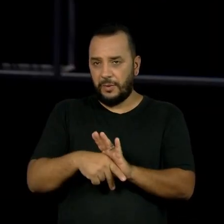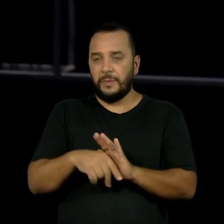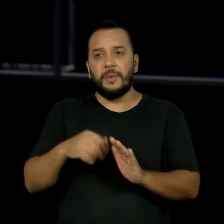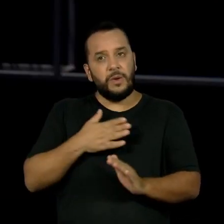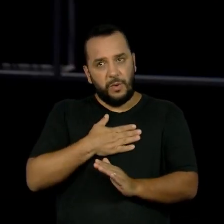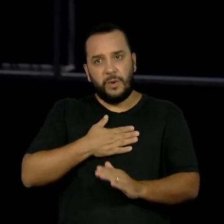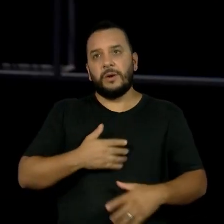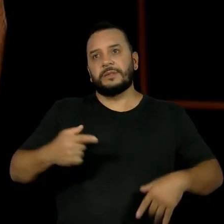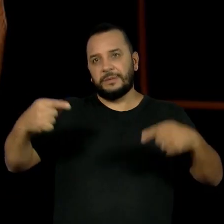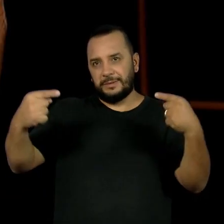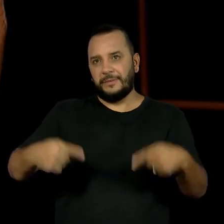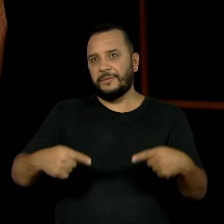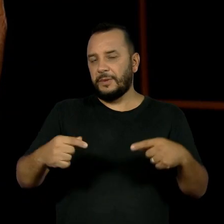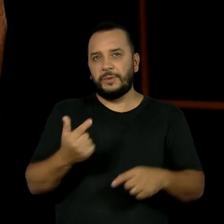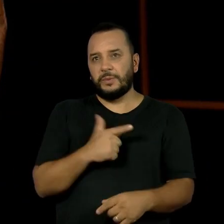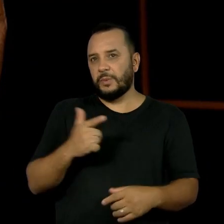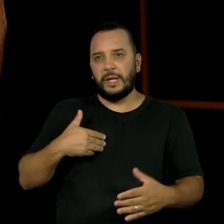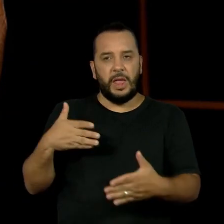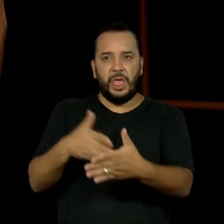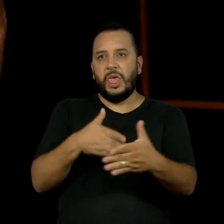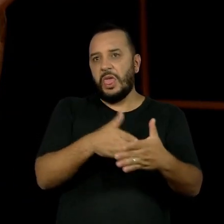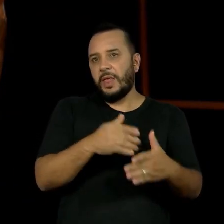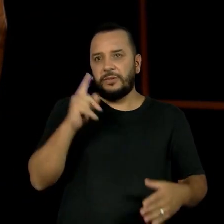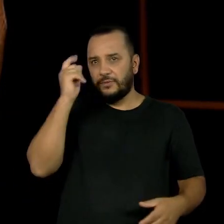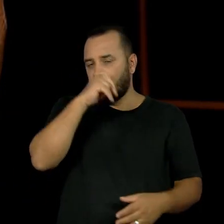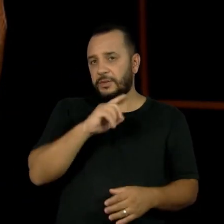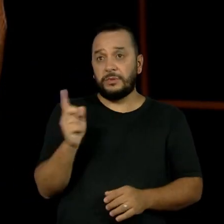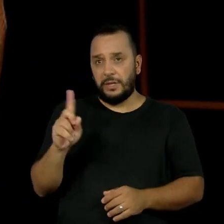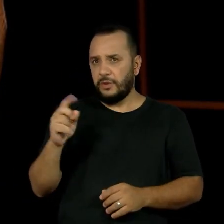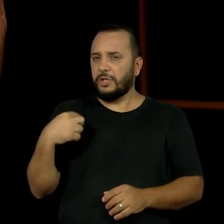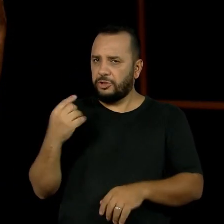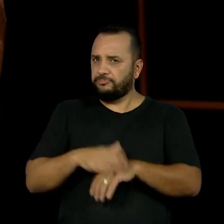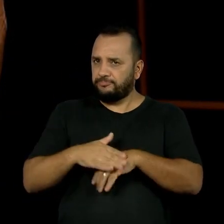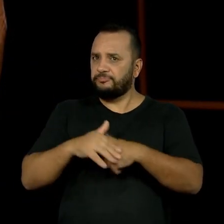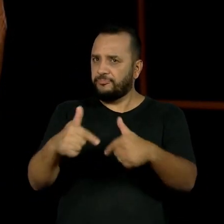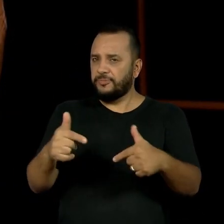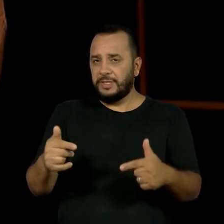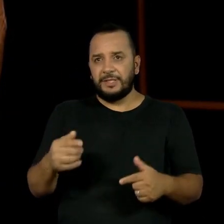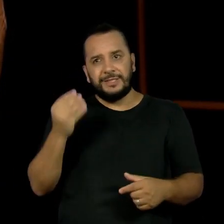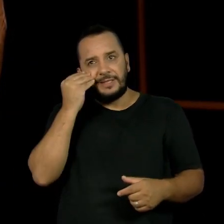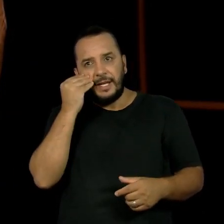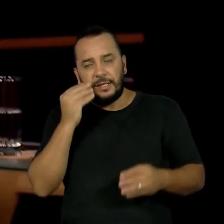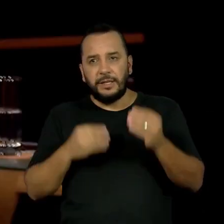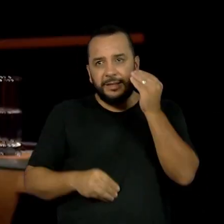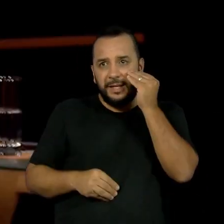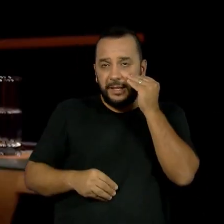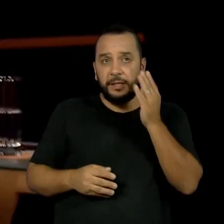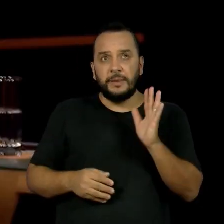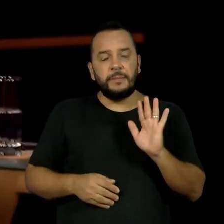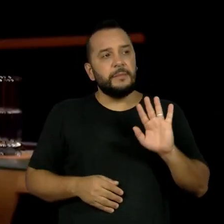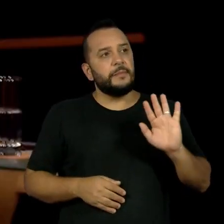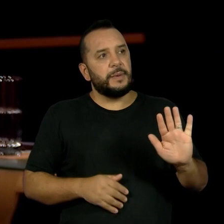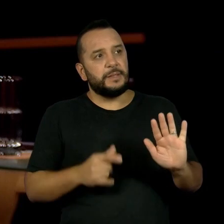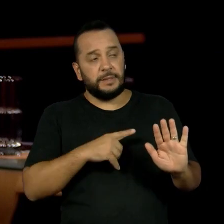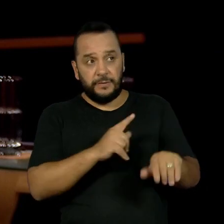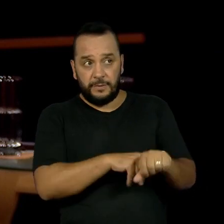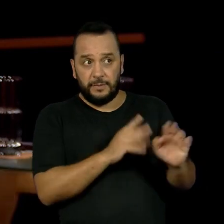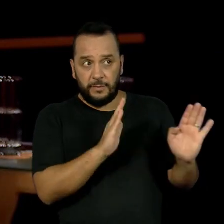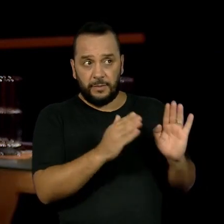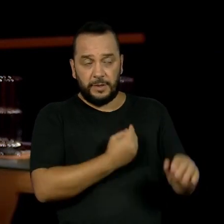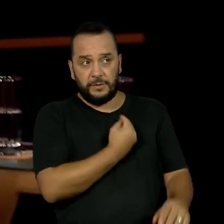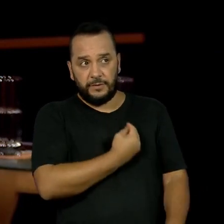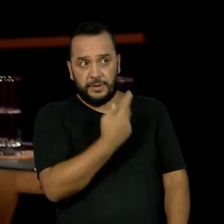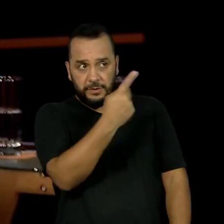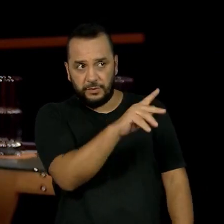então, assim, não tem barreira de, é difícil, não, vamos, a gente se vira. Se não der assim, a gente faz assim, vamos fazer. Agora, teve um momento na sua carreira, você